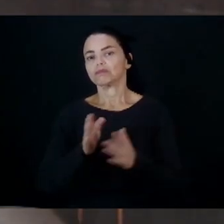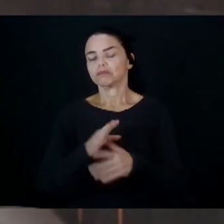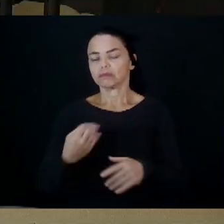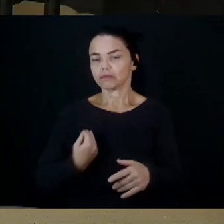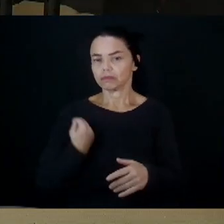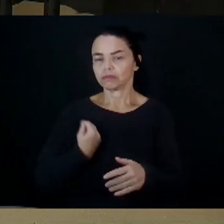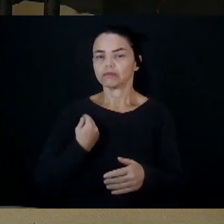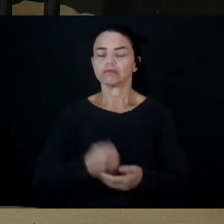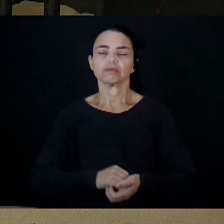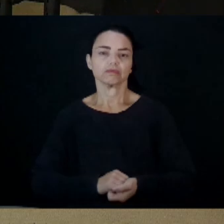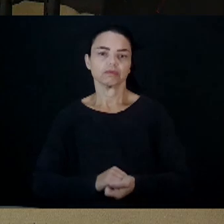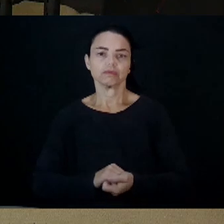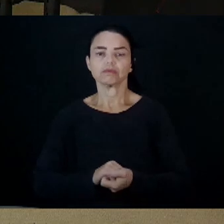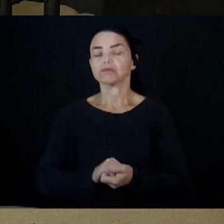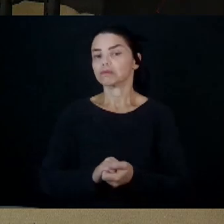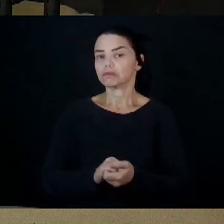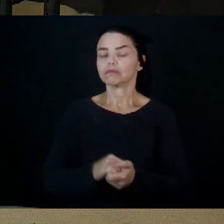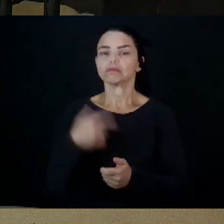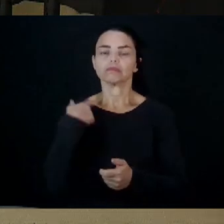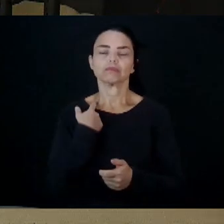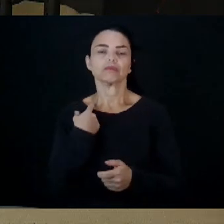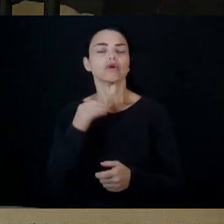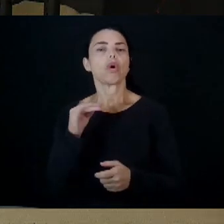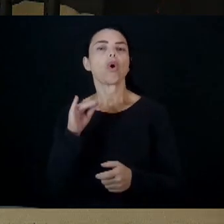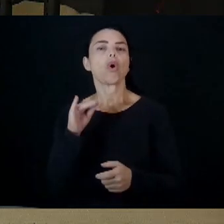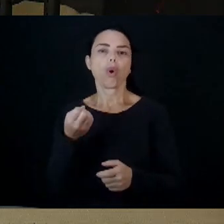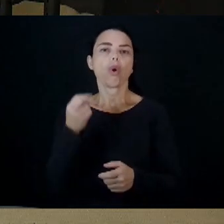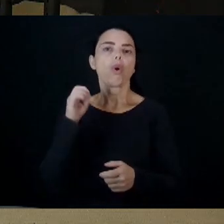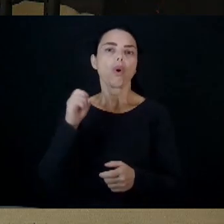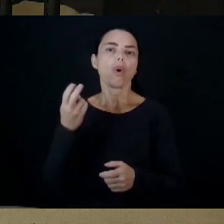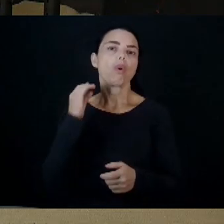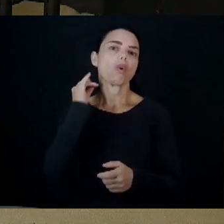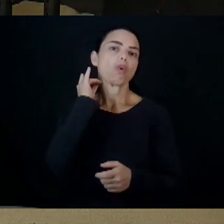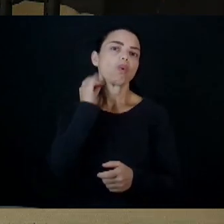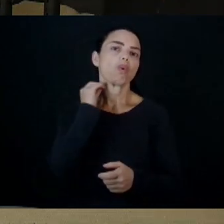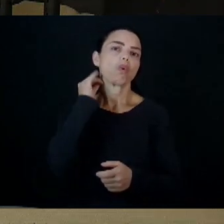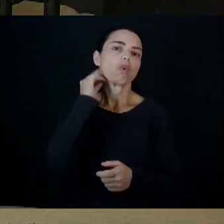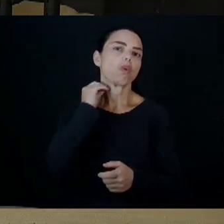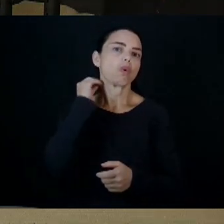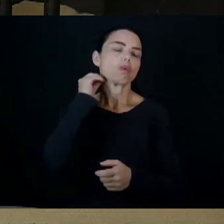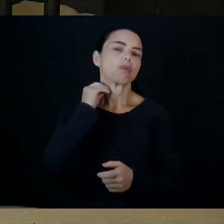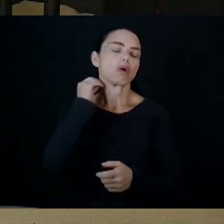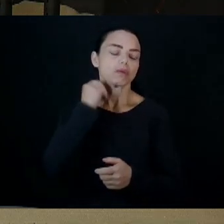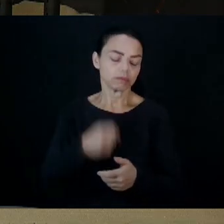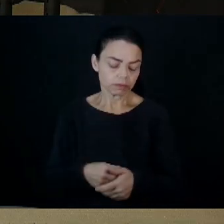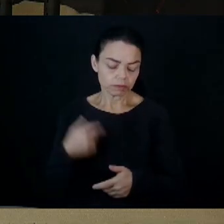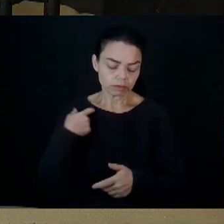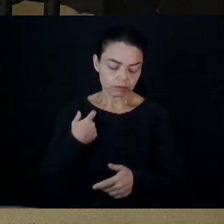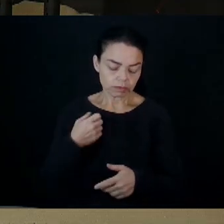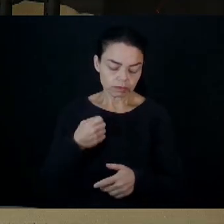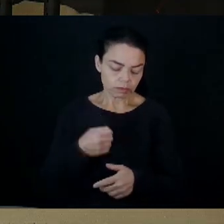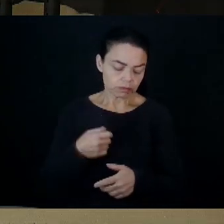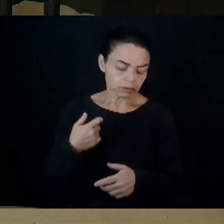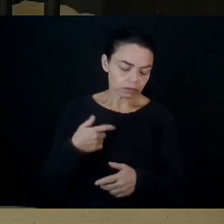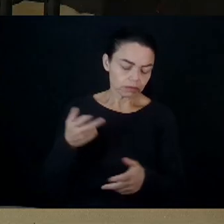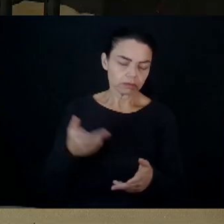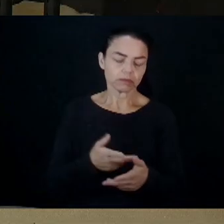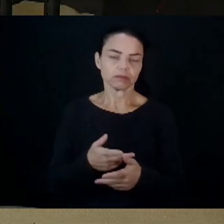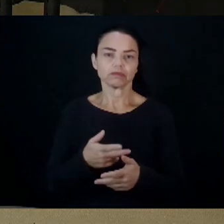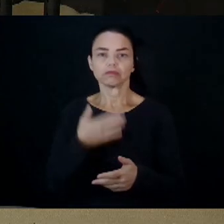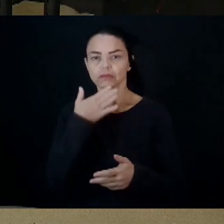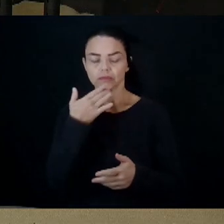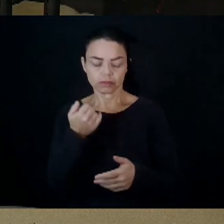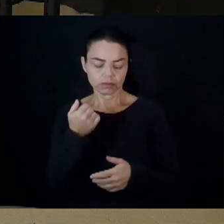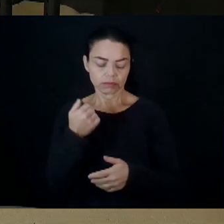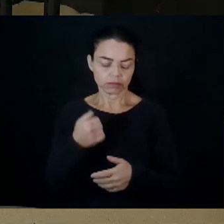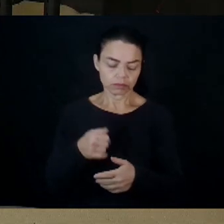essa névoa mental é algo que incomoda muito as mulheres. E que bom que a gente pode falar de menopausa hoje de uma forma mais aberta, né? É um tabu